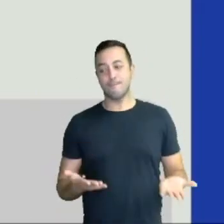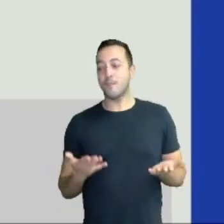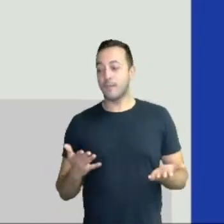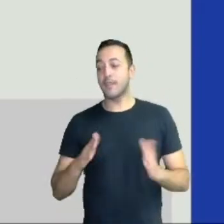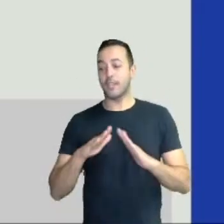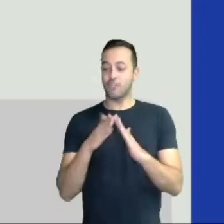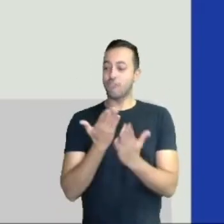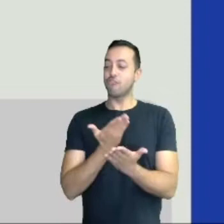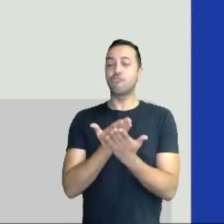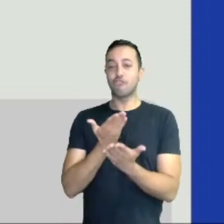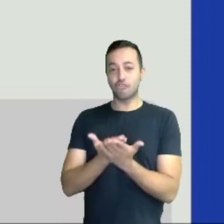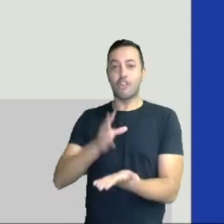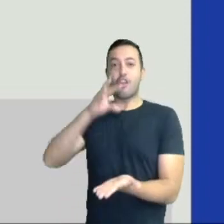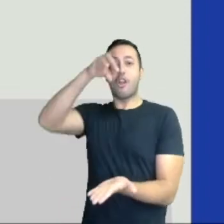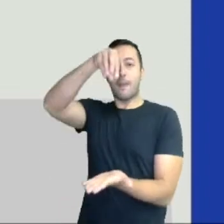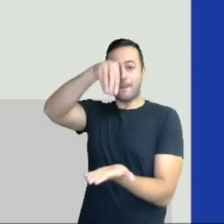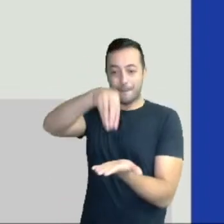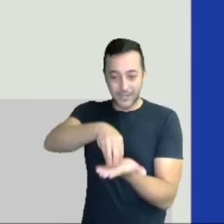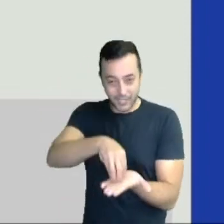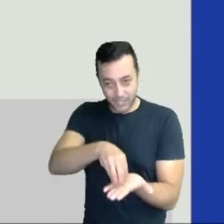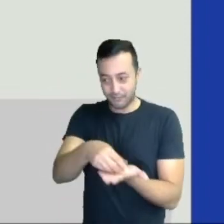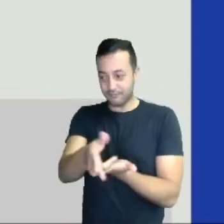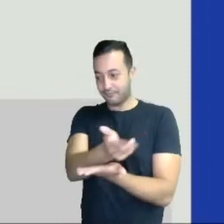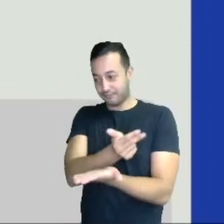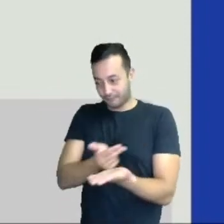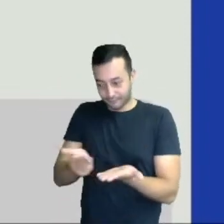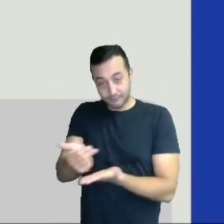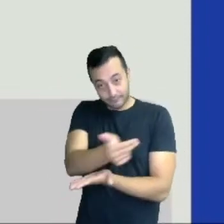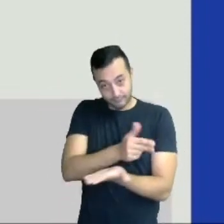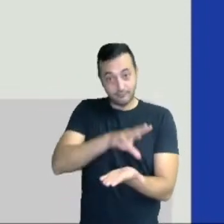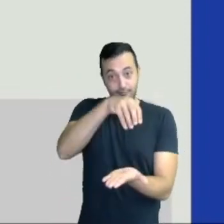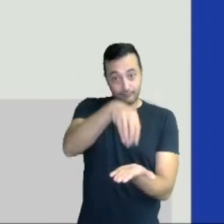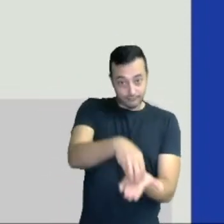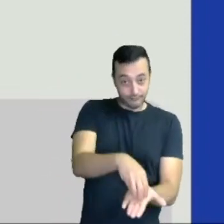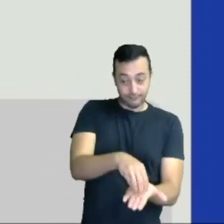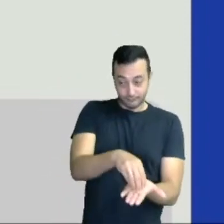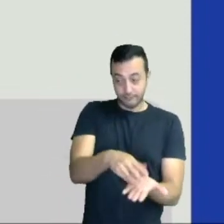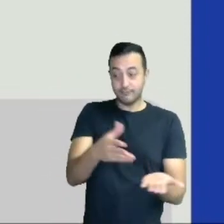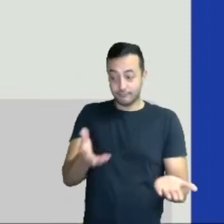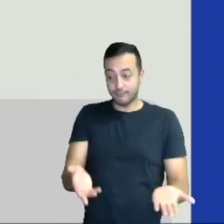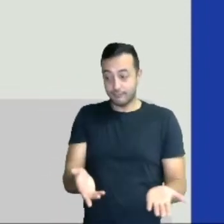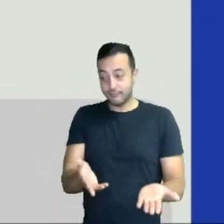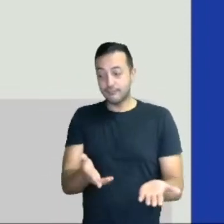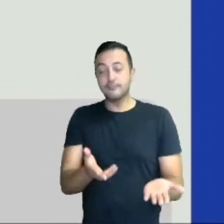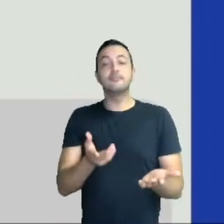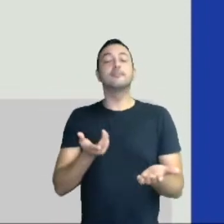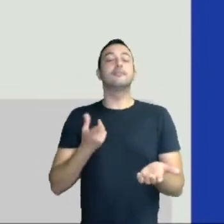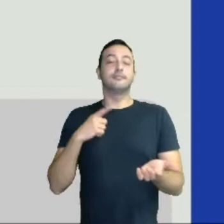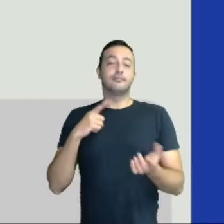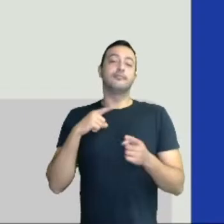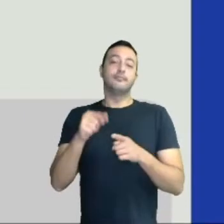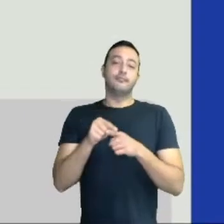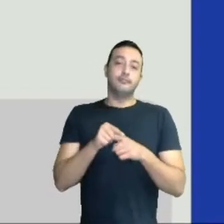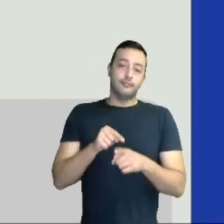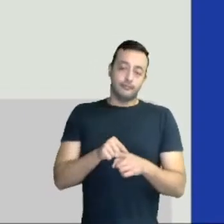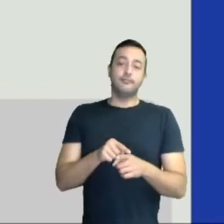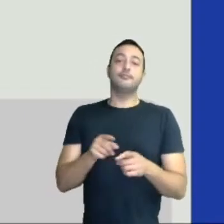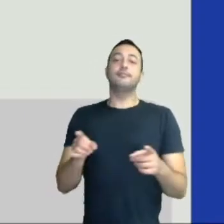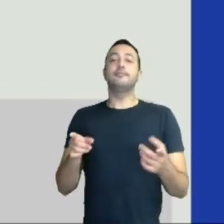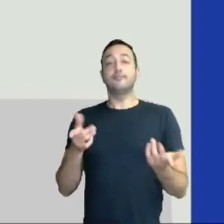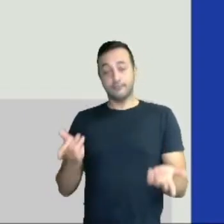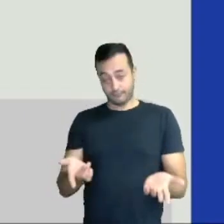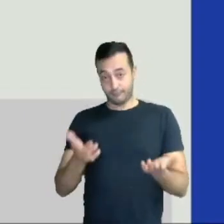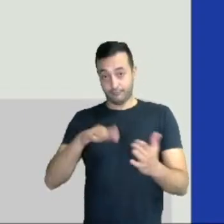A escola está no meio do desenho, tá vendo aí? A planta do local desse bairro. O estádio